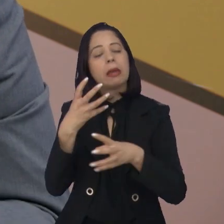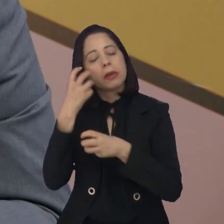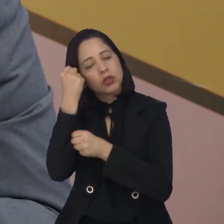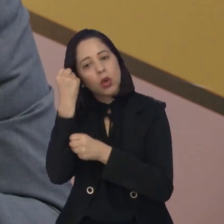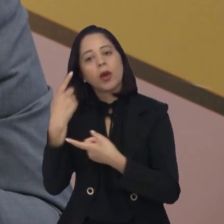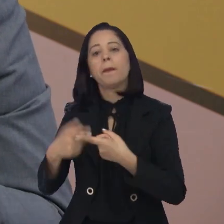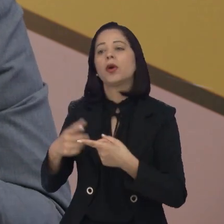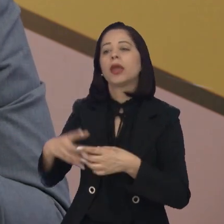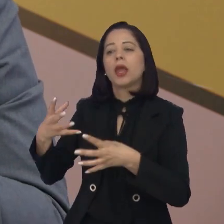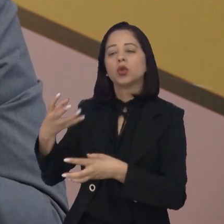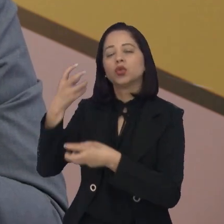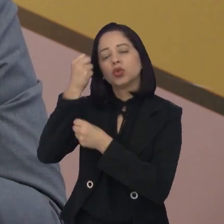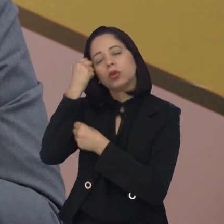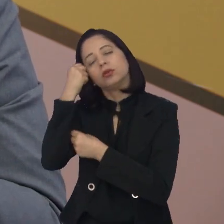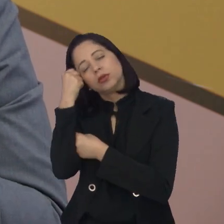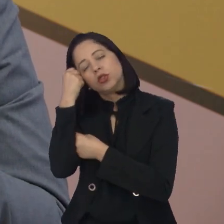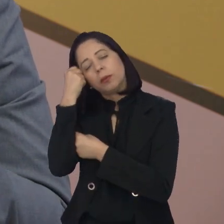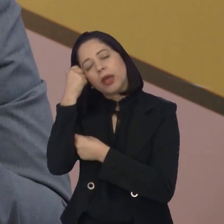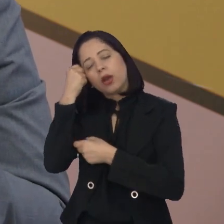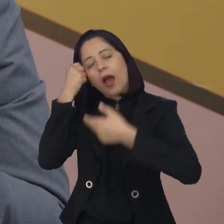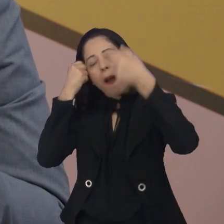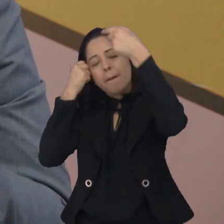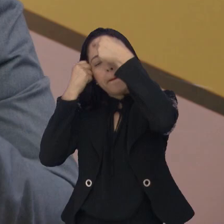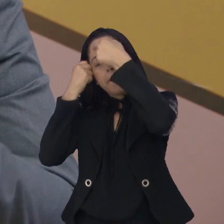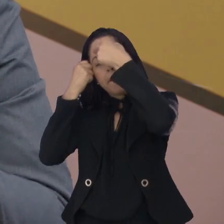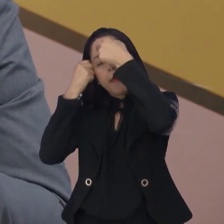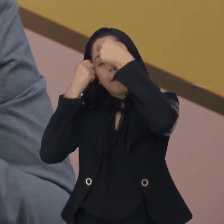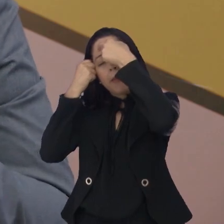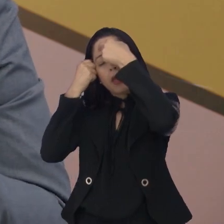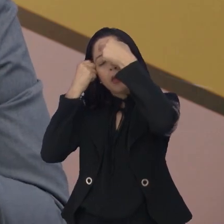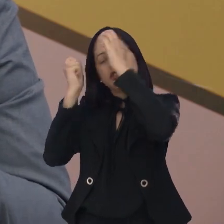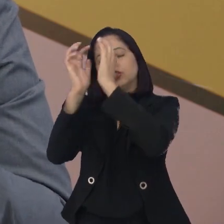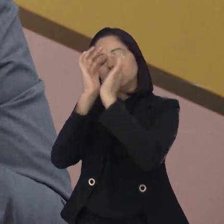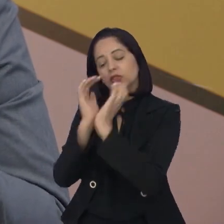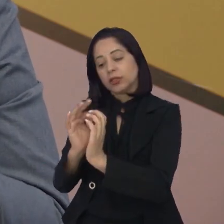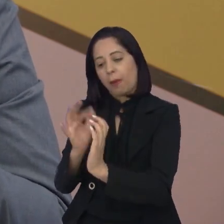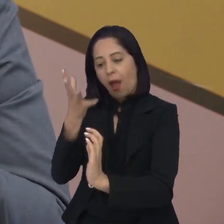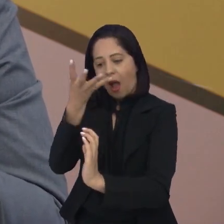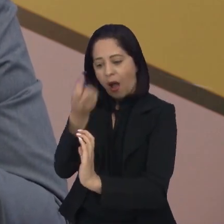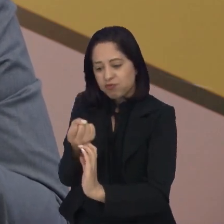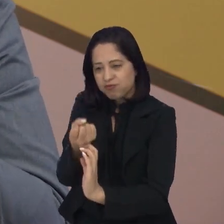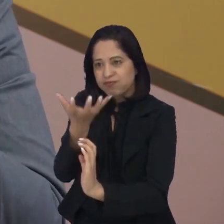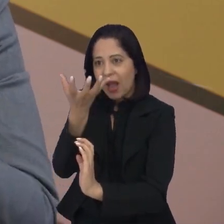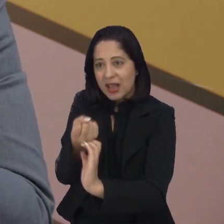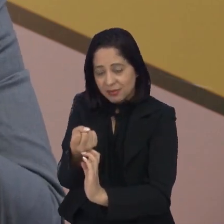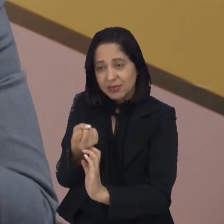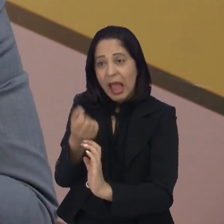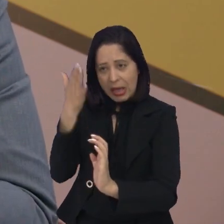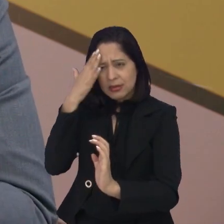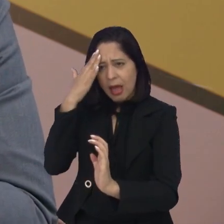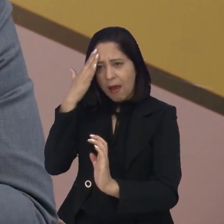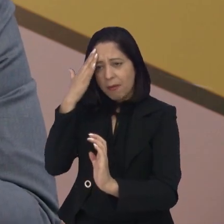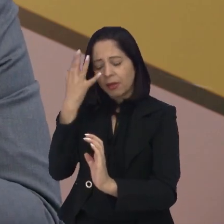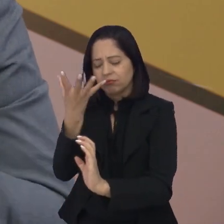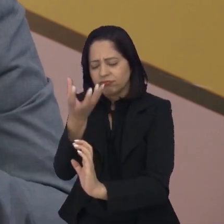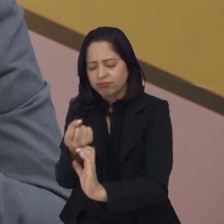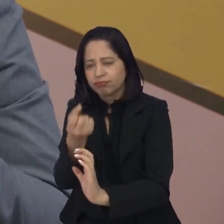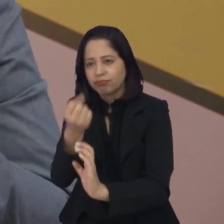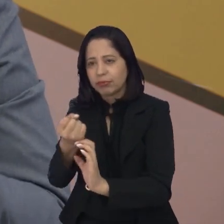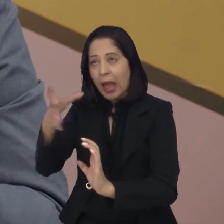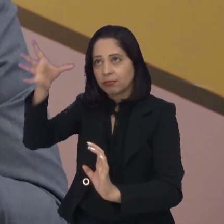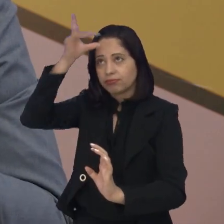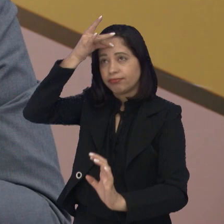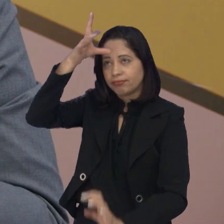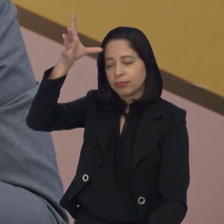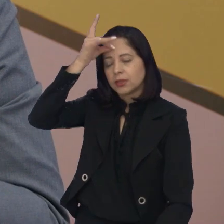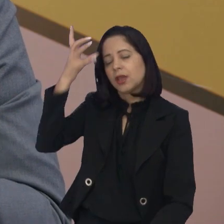sedimentar as nossas memórias, como fazer a limpeza até das nossas sujeiras neuronais, vamos dizer assim. Então é